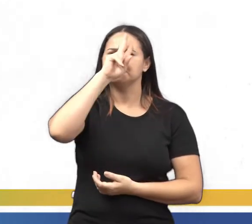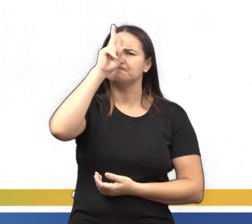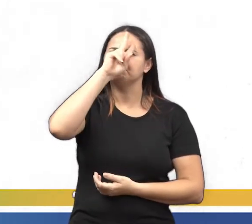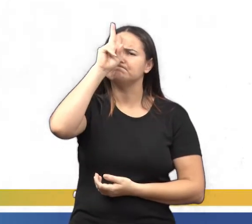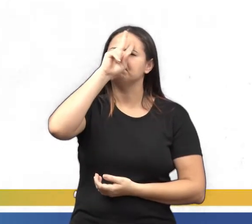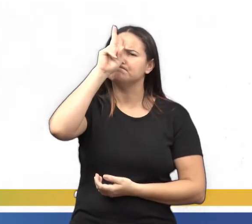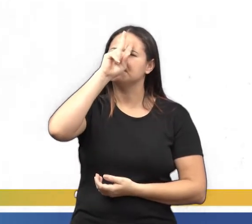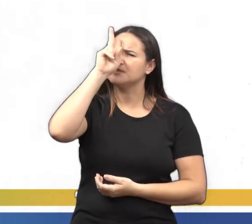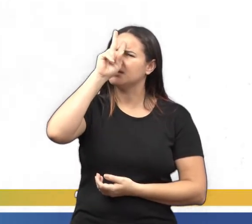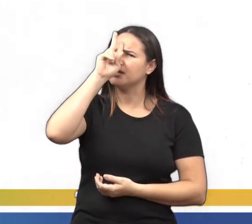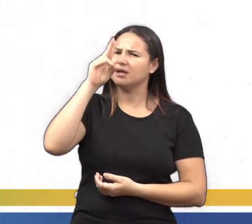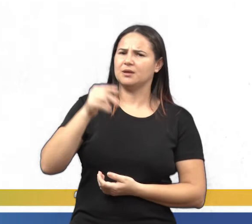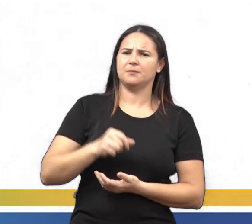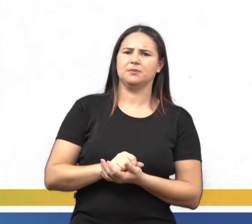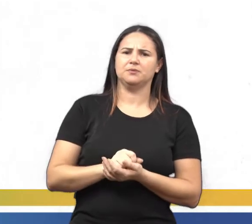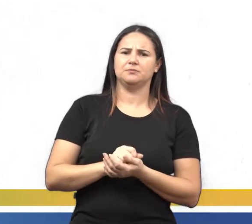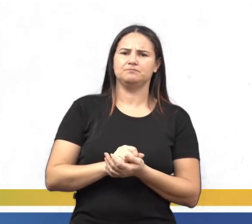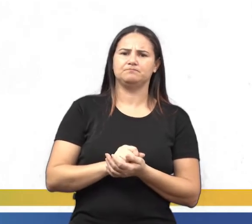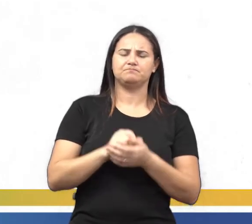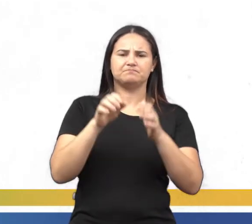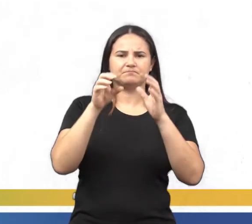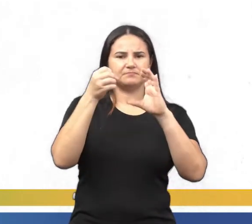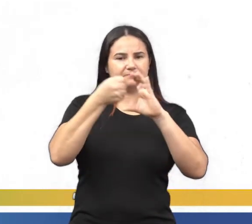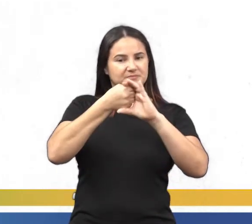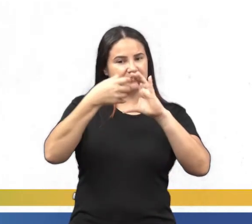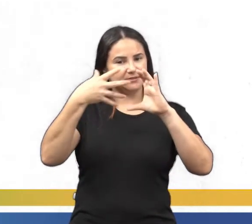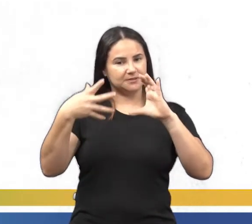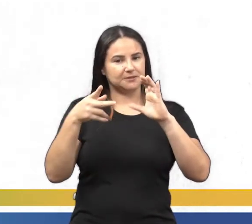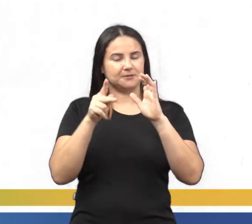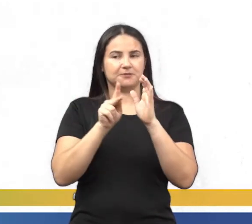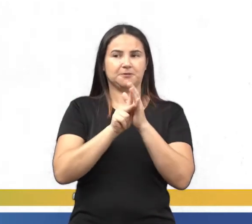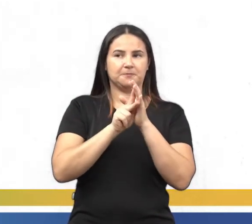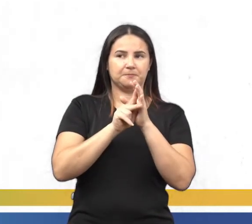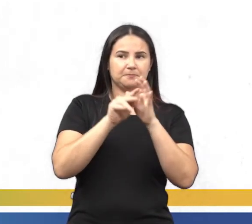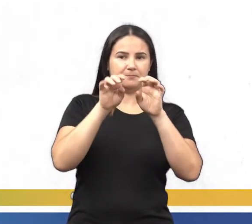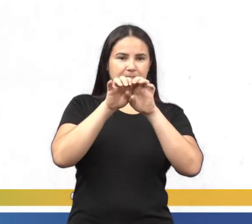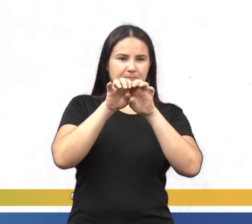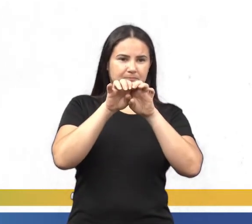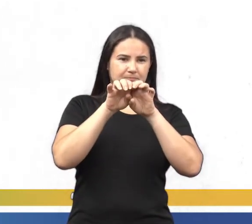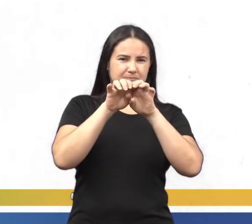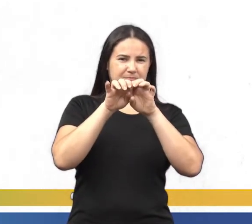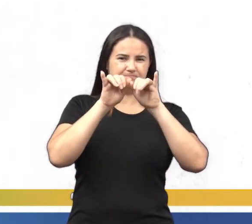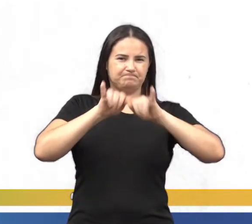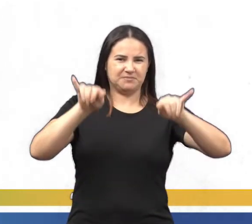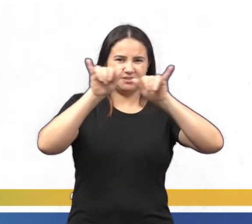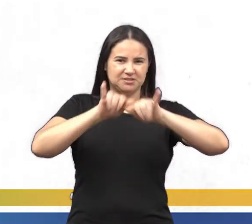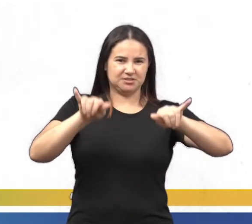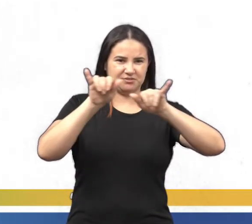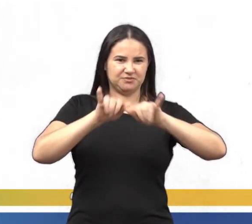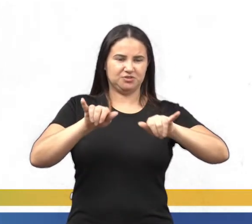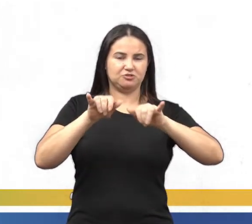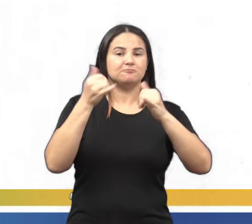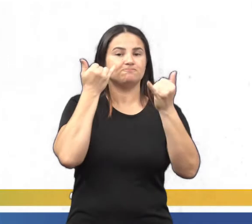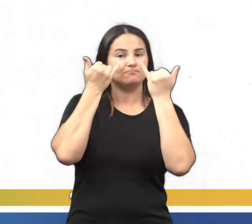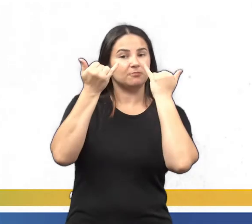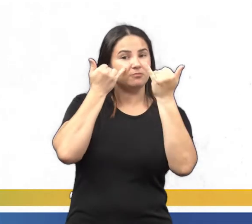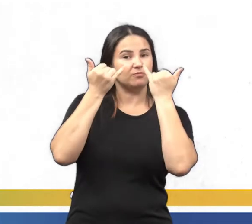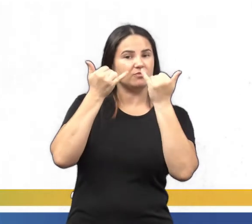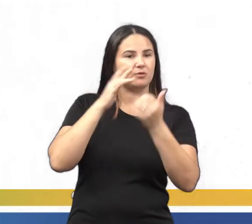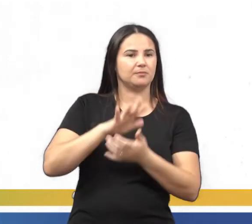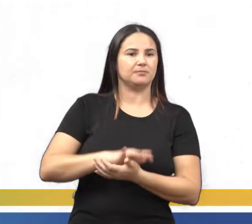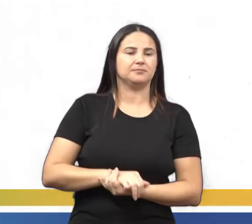começo, quando eu falei de entrevista, eu citei como exemplo, inclusive, da função informativa? Ou seja, a entrevista ela tem a função de